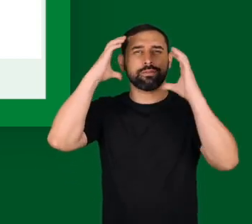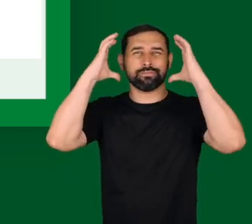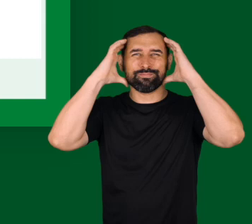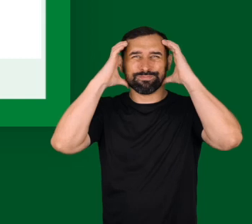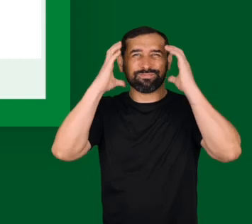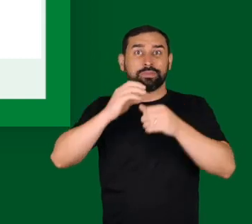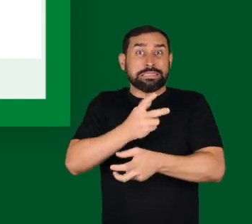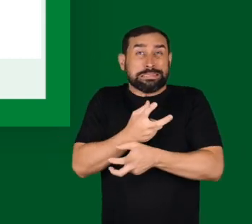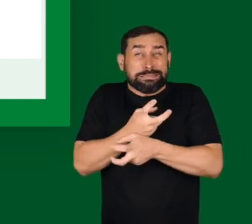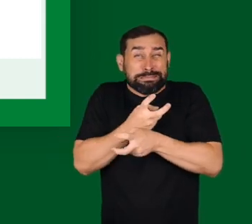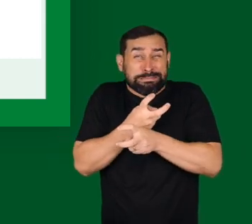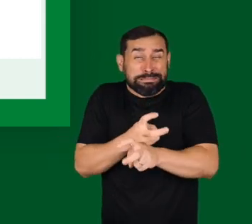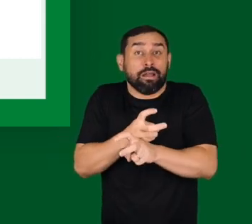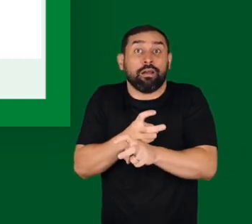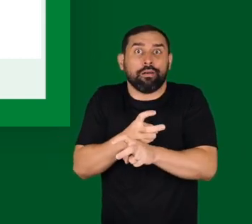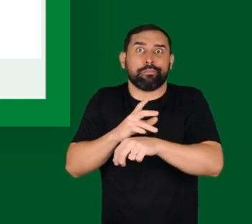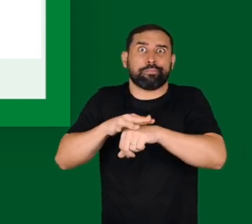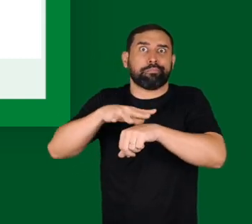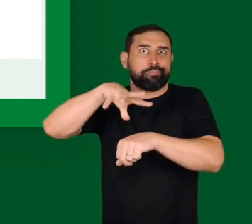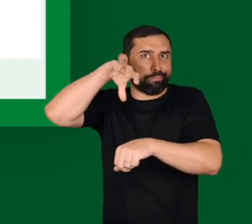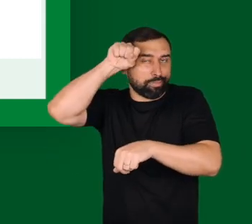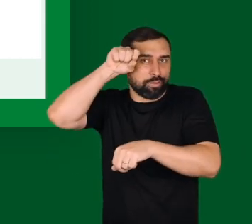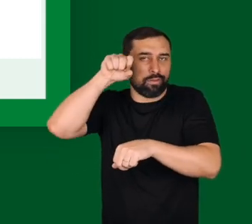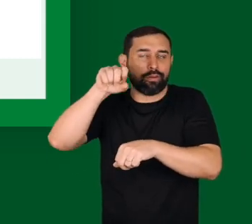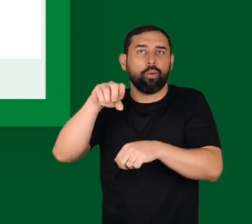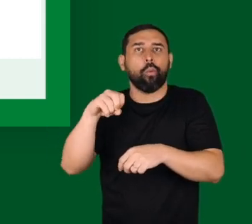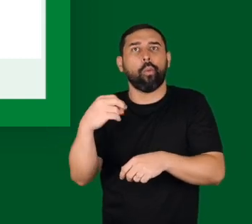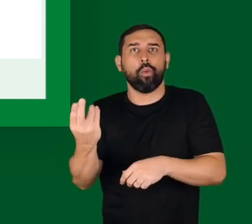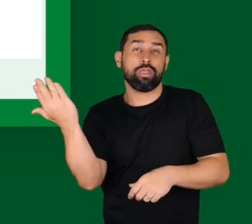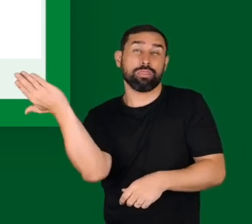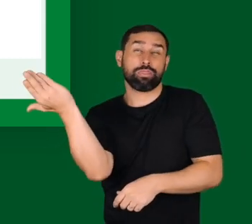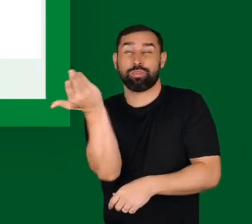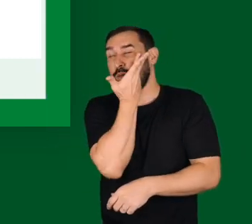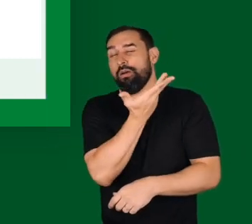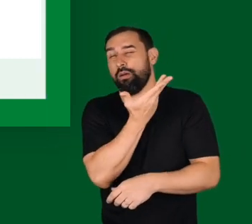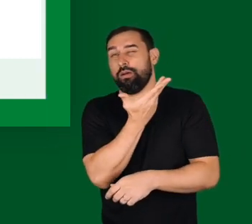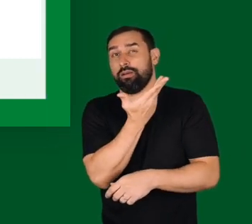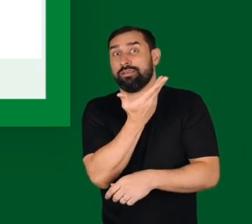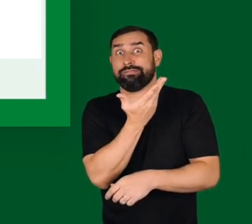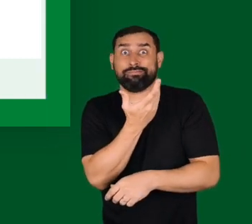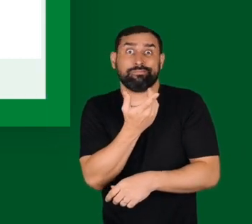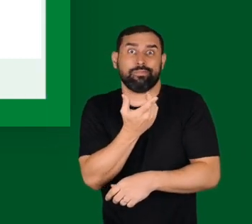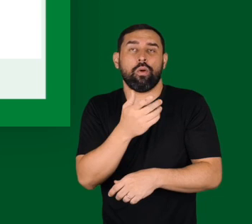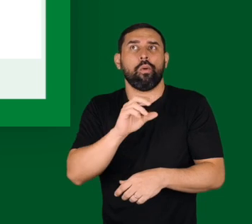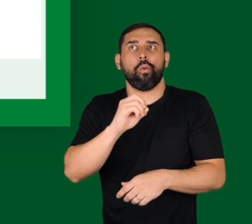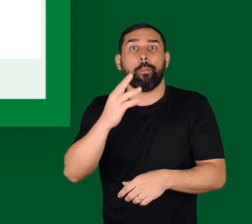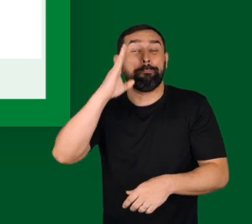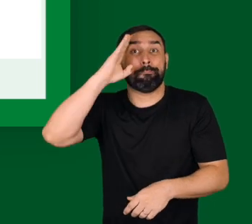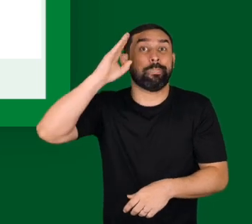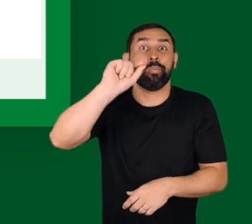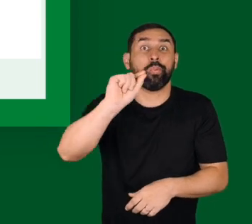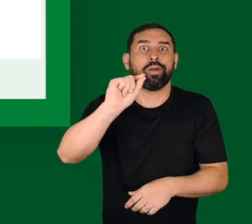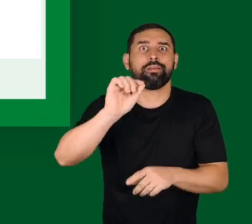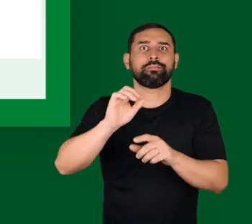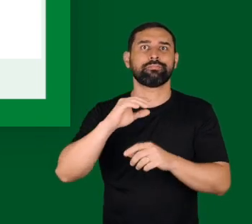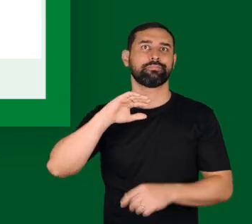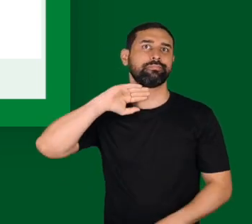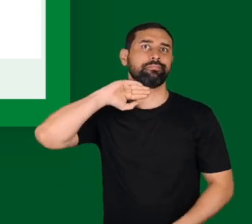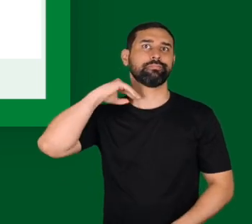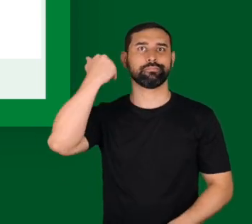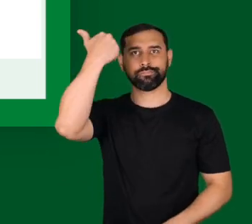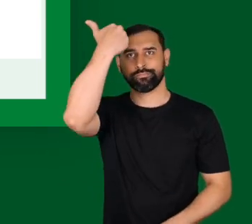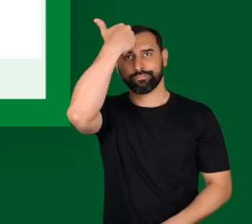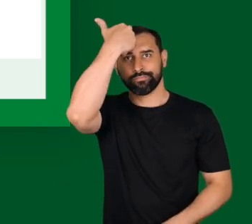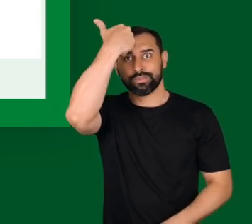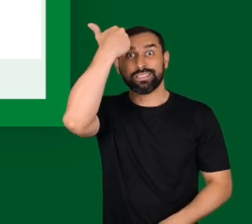infecção intracraniana, o trauma, a causa mais comum de crise convulsiva na infância, que é a febre, e formas muito graves,